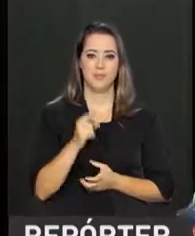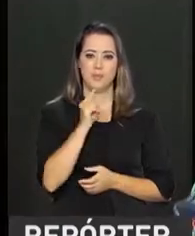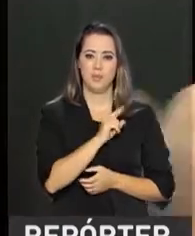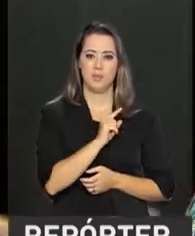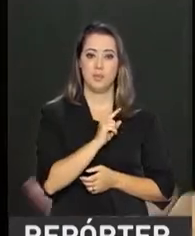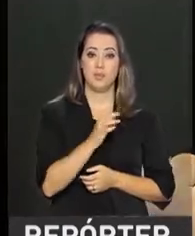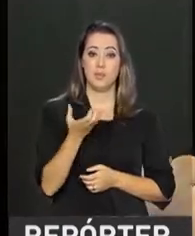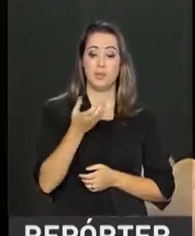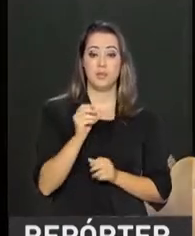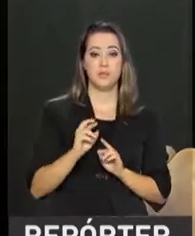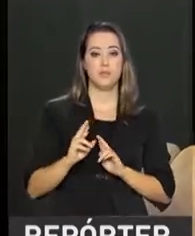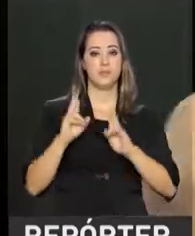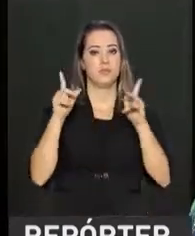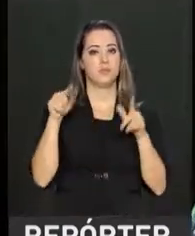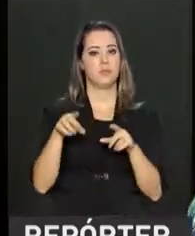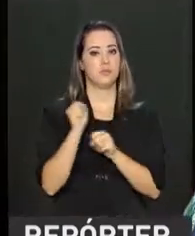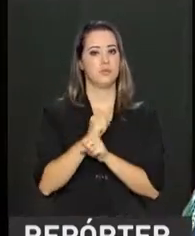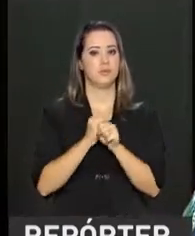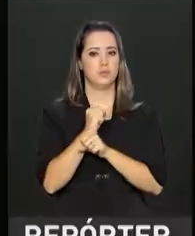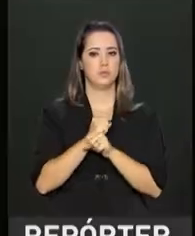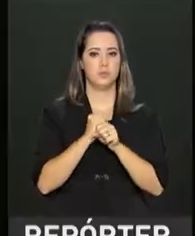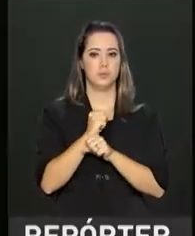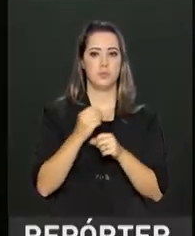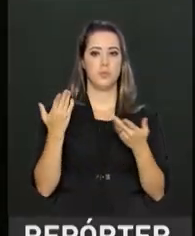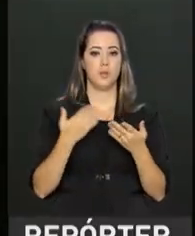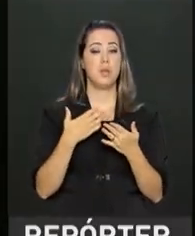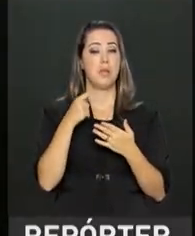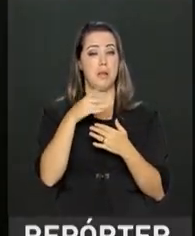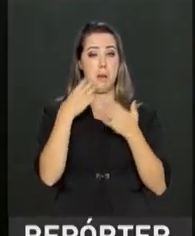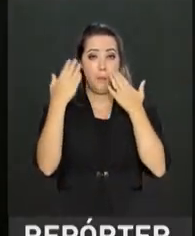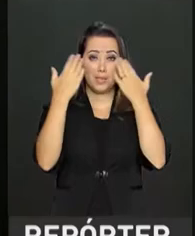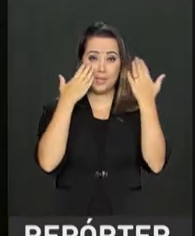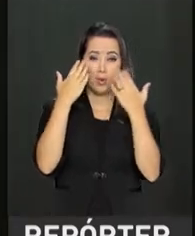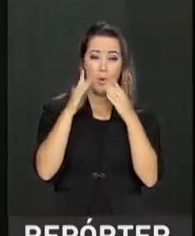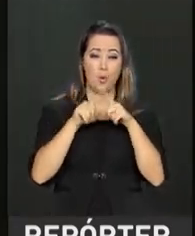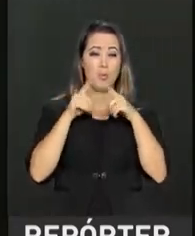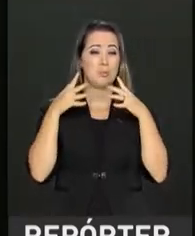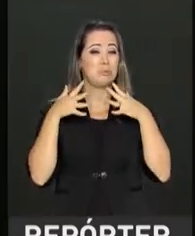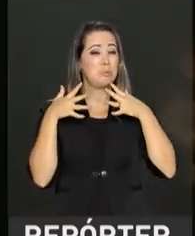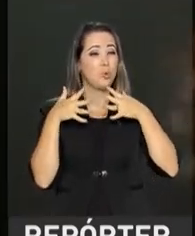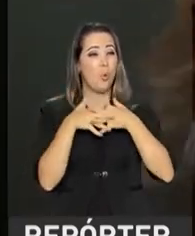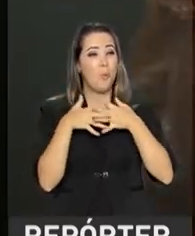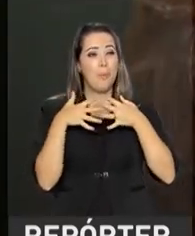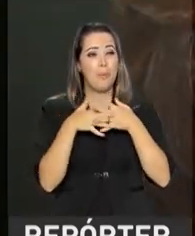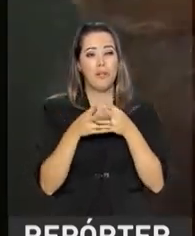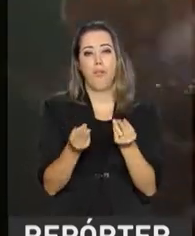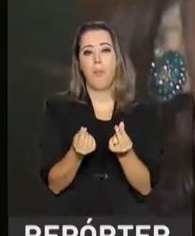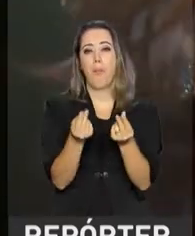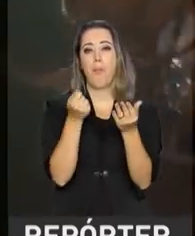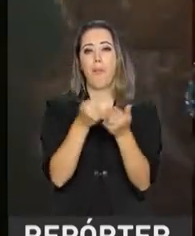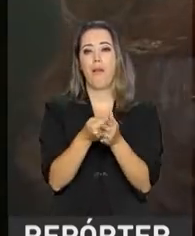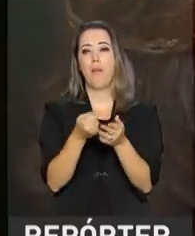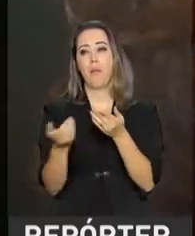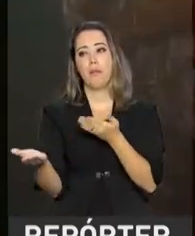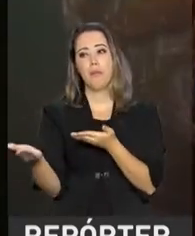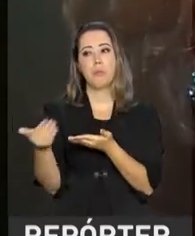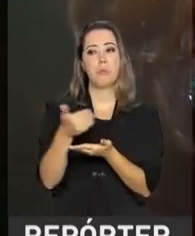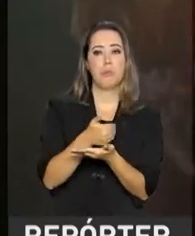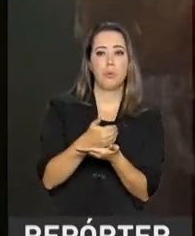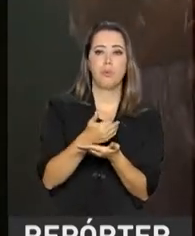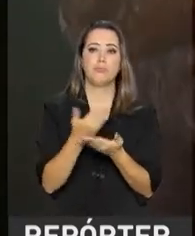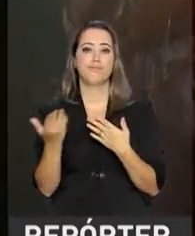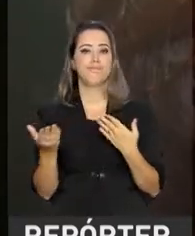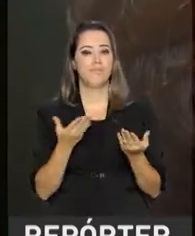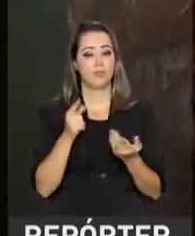lenny quer fazer diferente em 2018 a psicóloga tem dificuldades para organizar as contas pra conseguir o sonhado equilíbrio